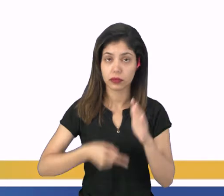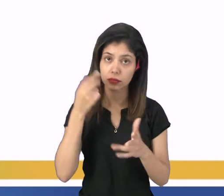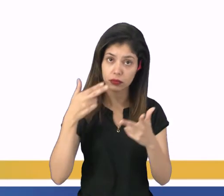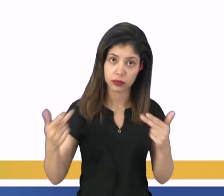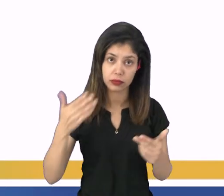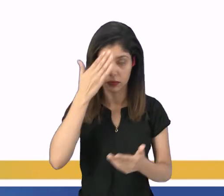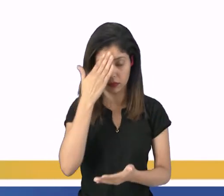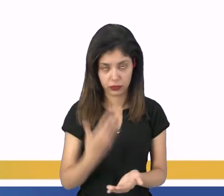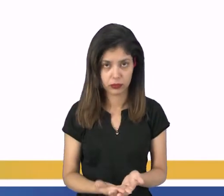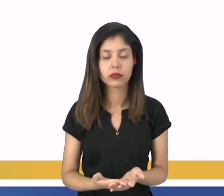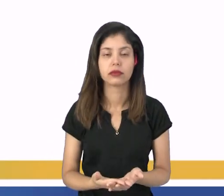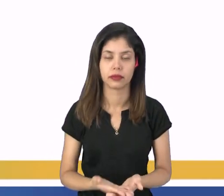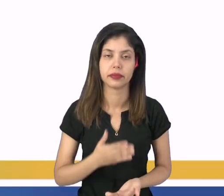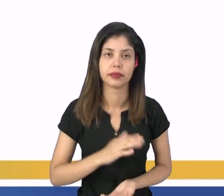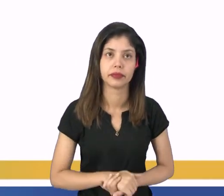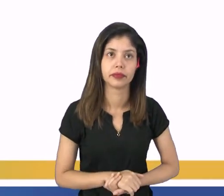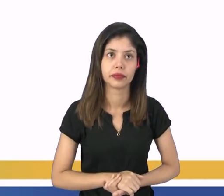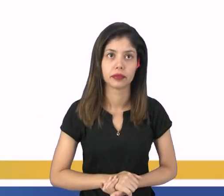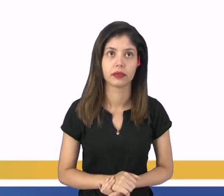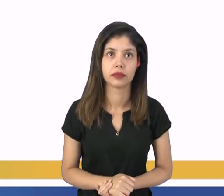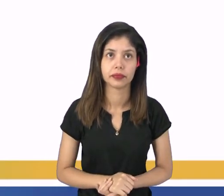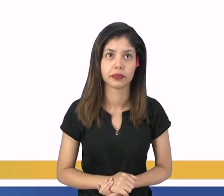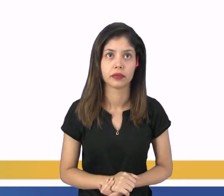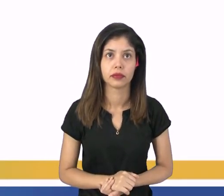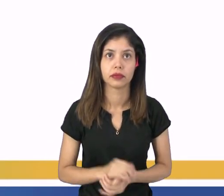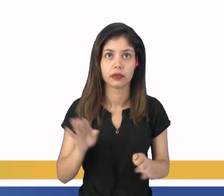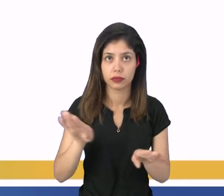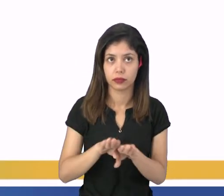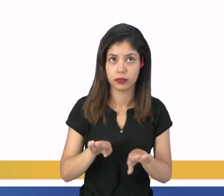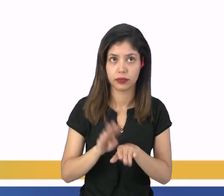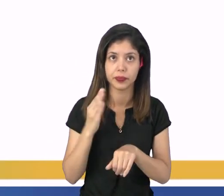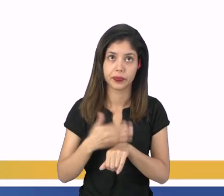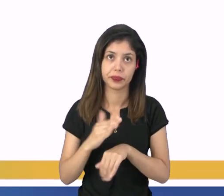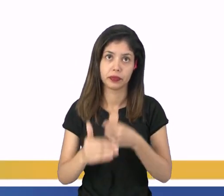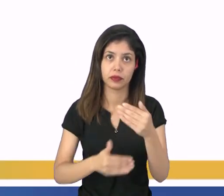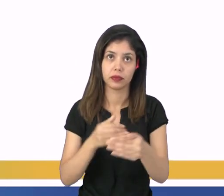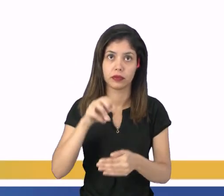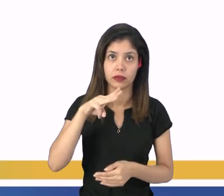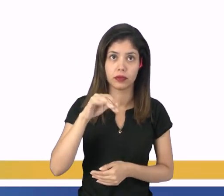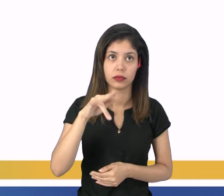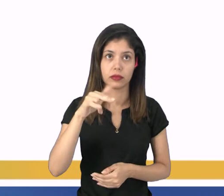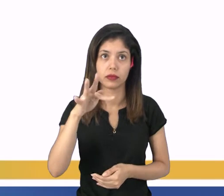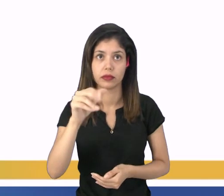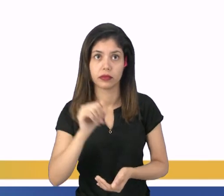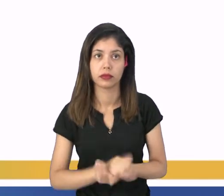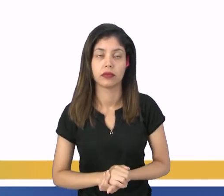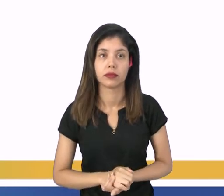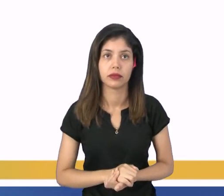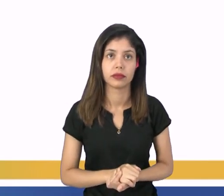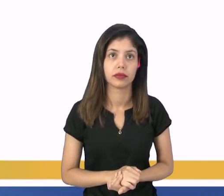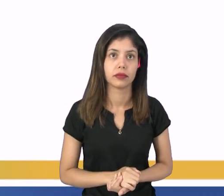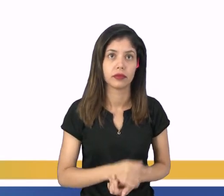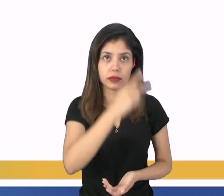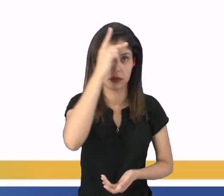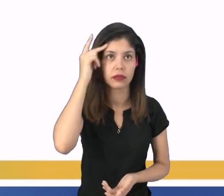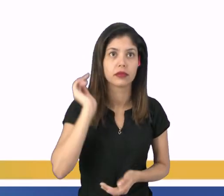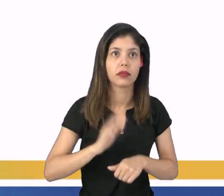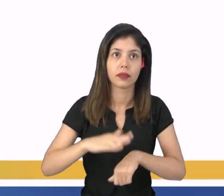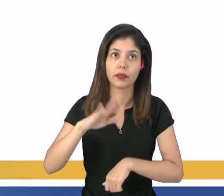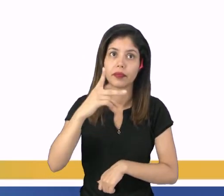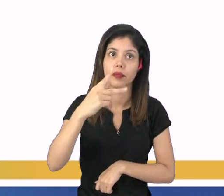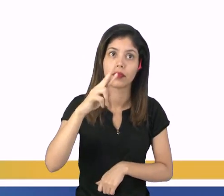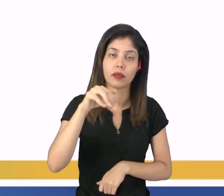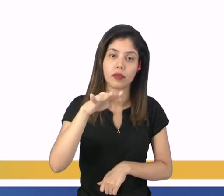dos dogmas religiosos deles, né, das crenças deles. Os incas também praticavam o processo de mumificação, como já foi falado, especialmente das pessoas